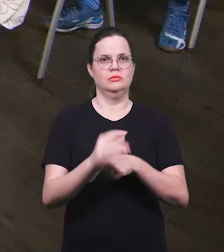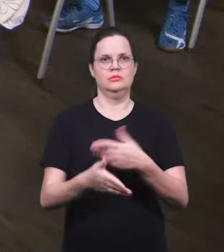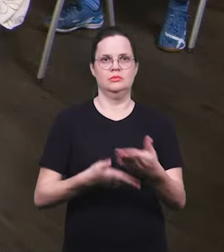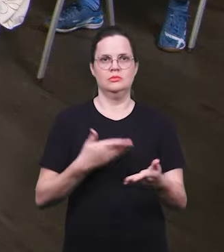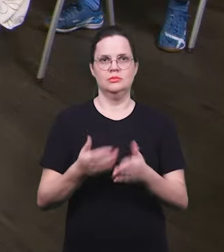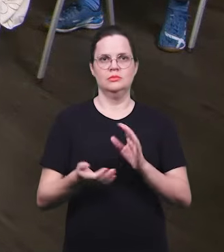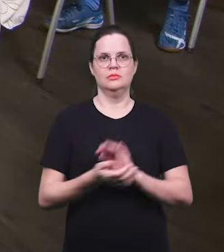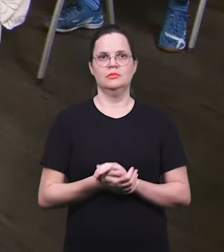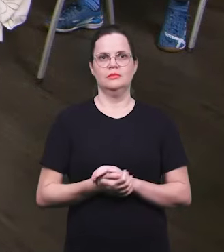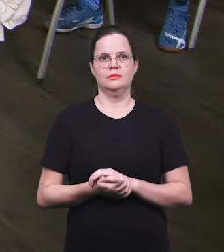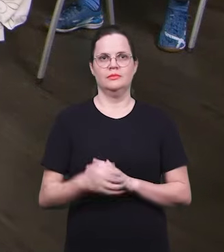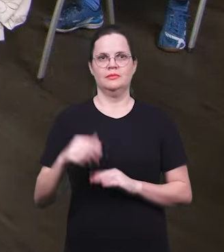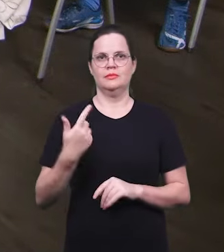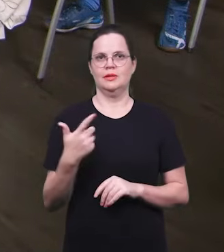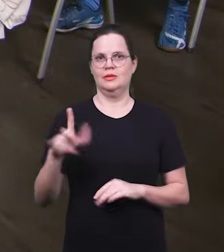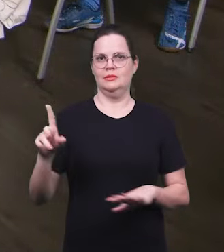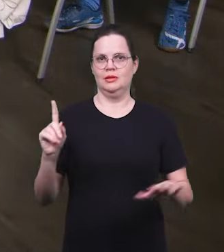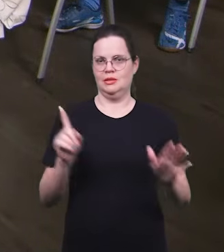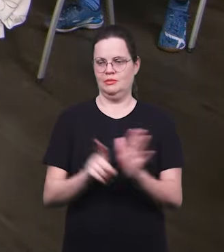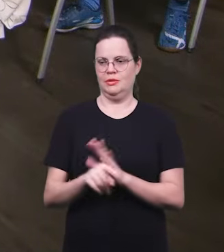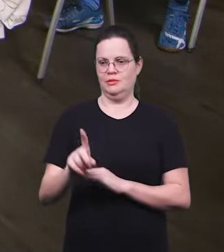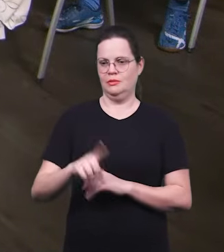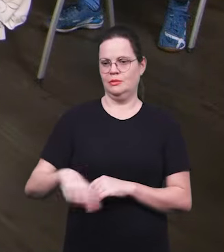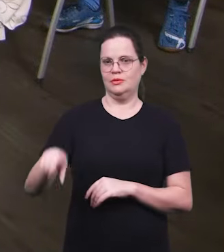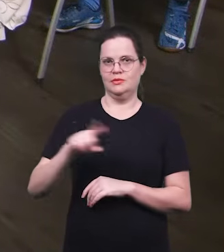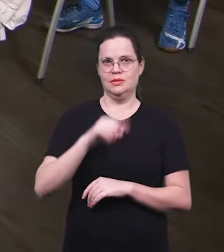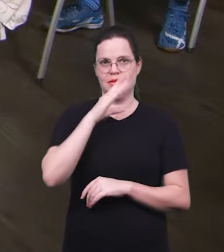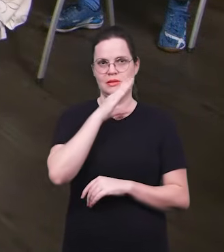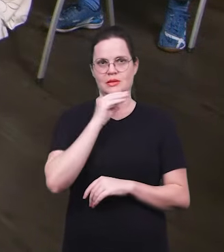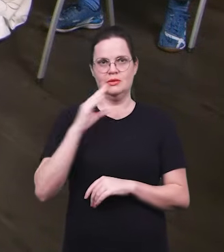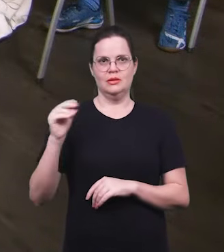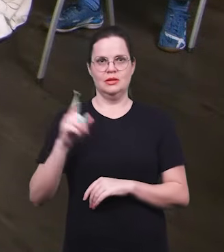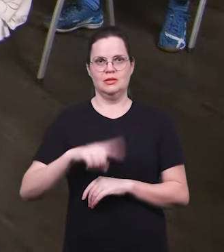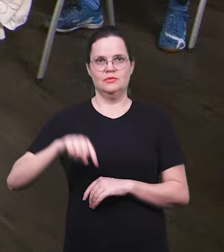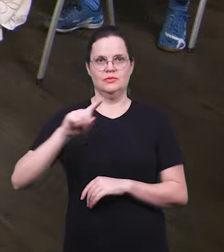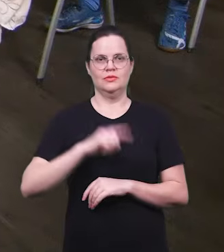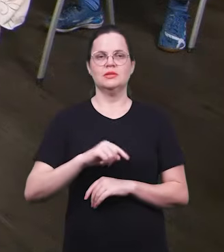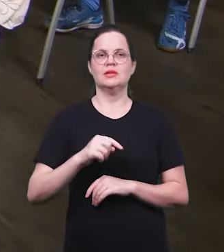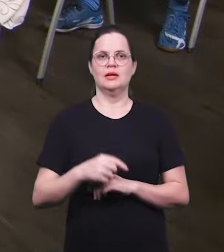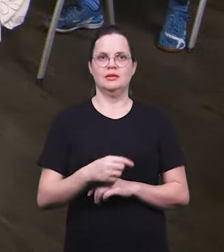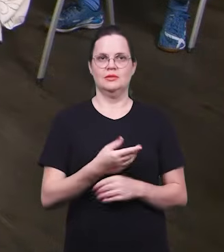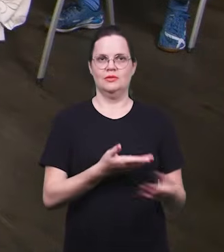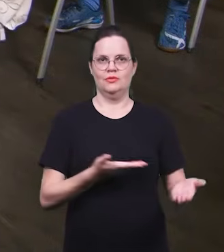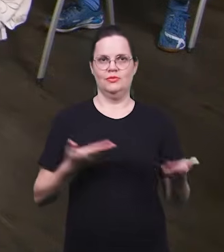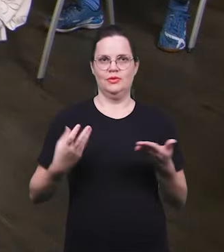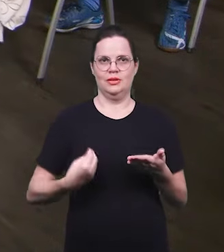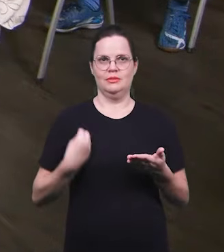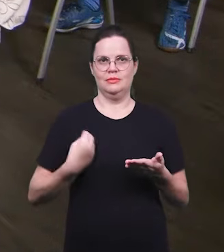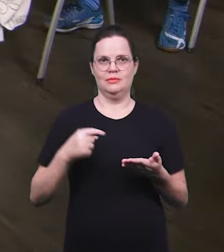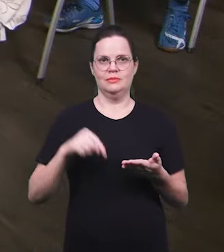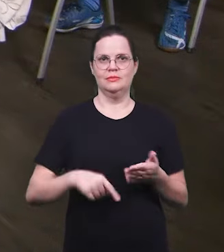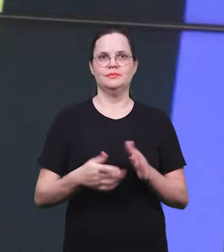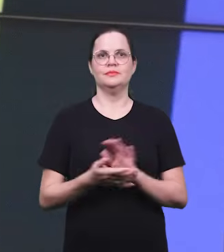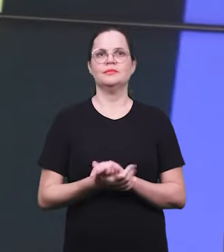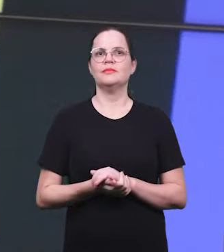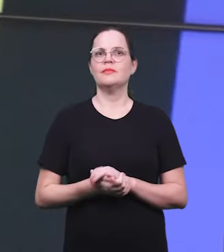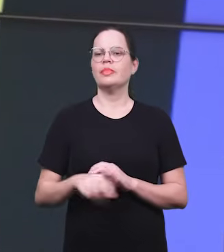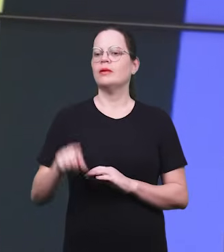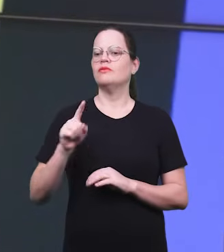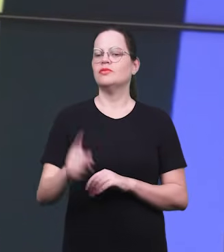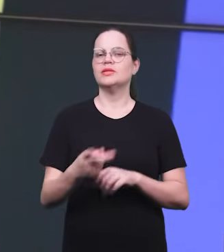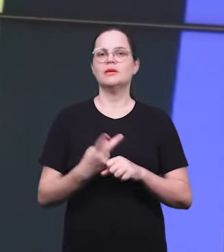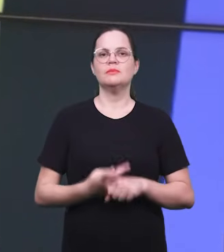cuidado. E aí nós temos mais uma pergunta, né, para os nossos adolescentes, para os nossos convidados que estão aqui presentes conosco. Quem